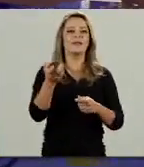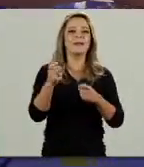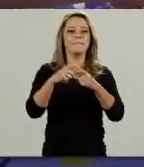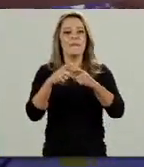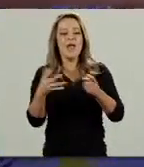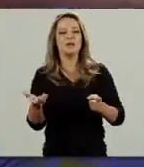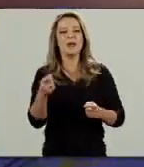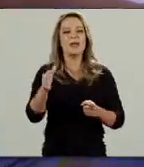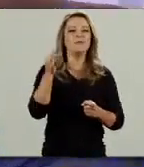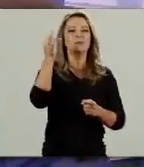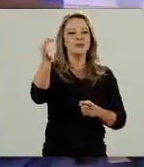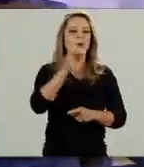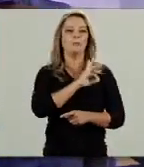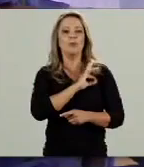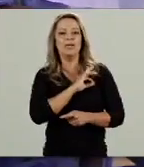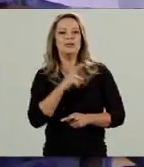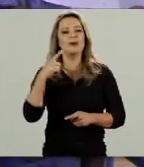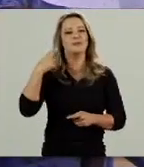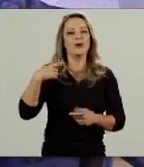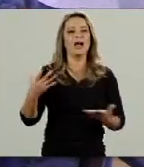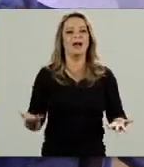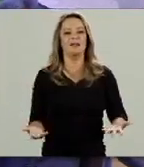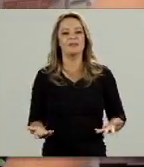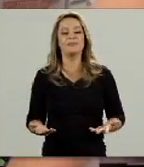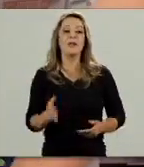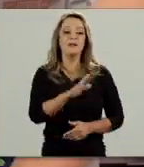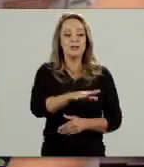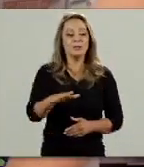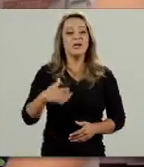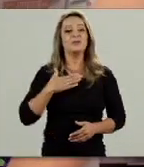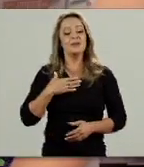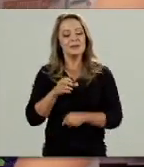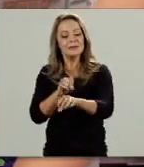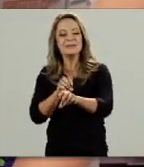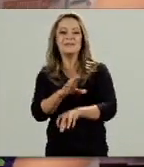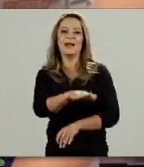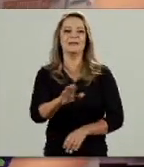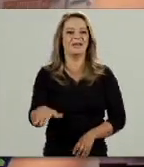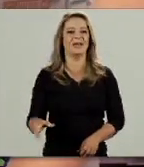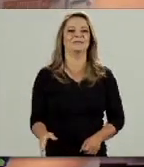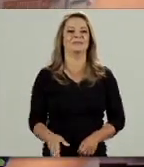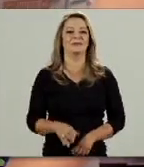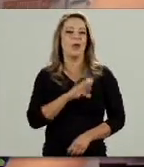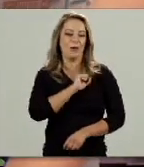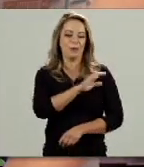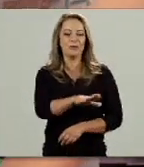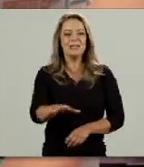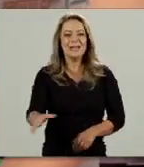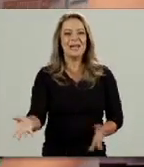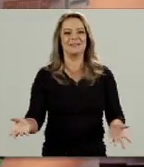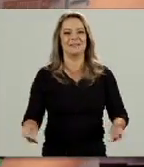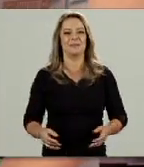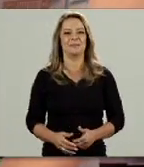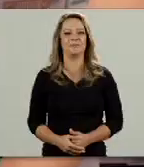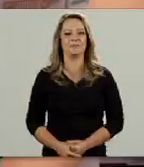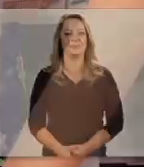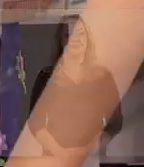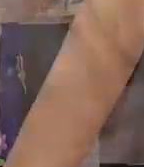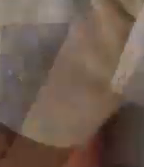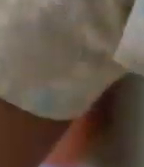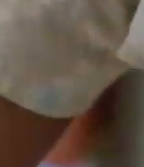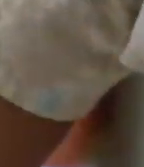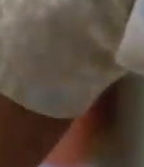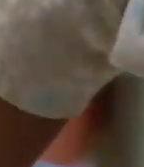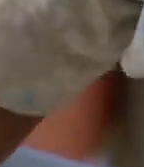Ela fala que quer ser médica, outra hora ela fala que quer ser polícia, outra hora ela quer ser advogada. Desde pequena, sempre quis ser professora de criança. Eu amo criança.